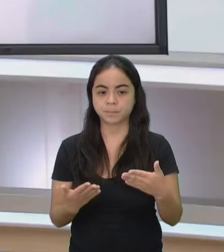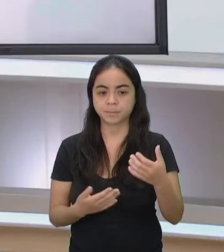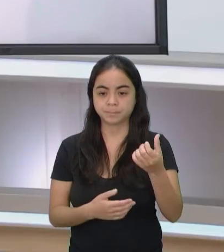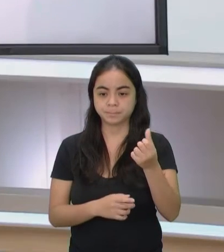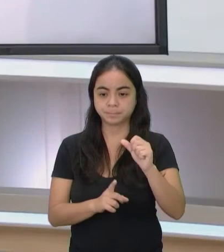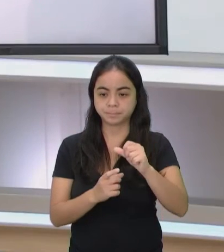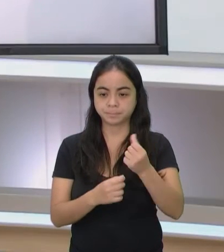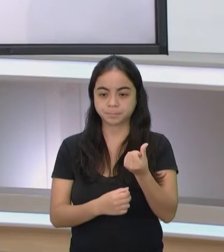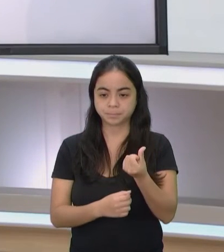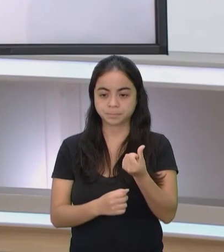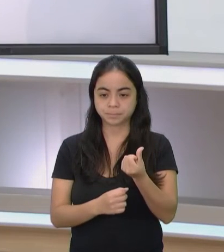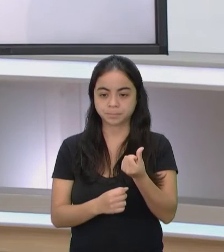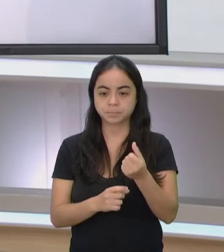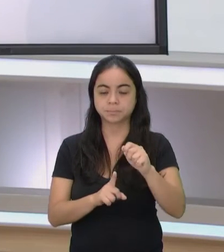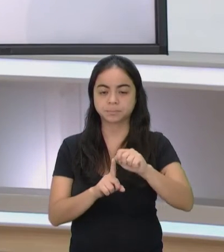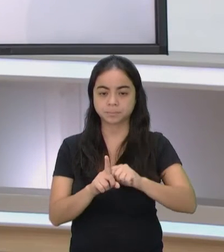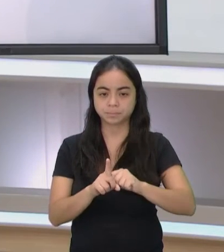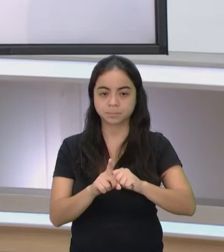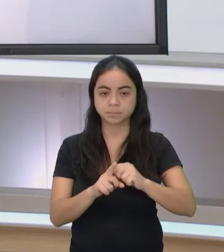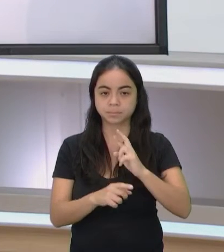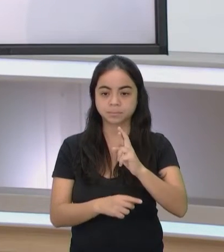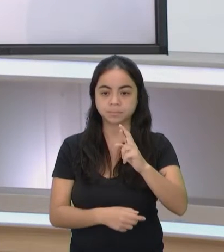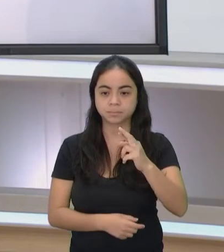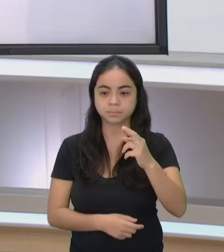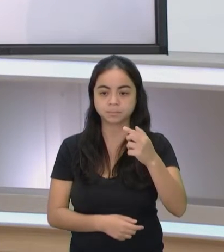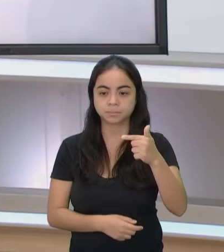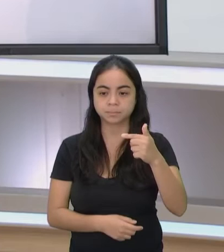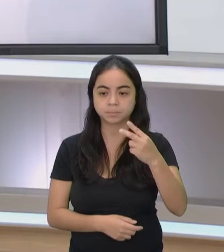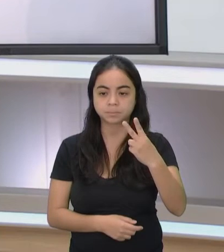os seis meses aí vai ser 720.